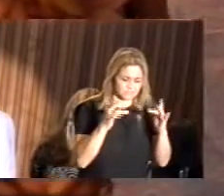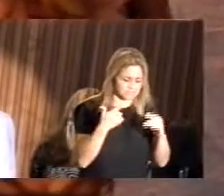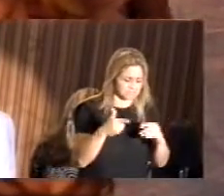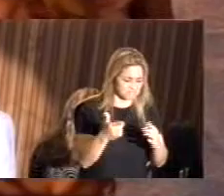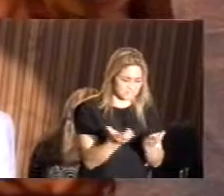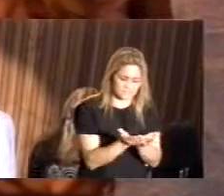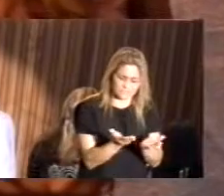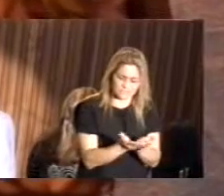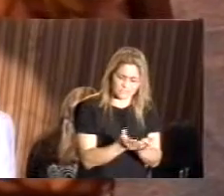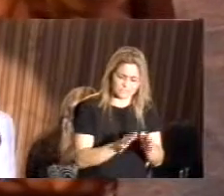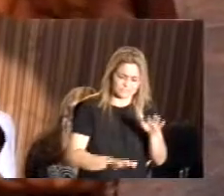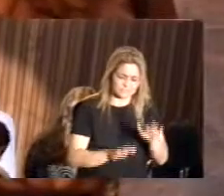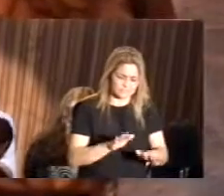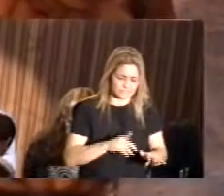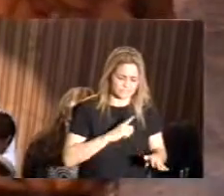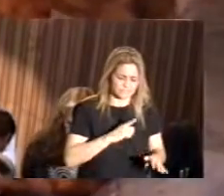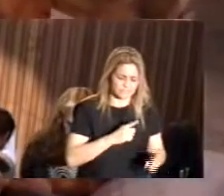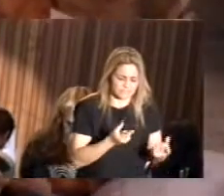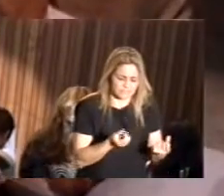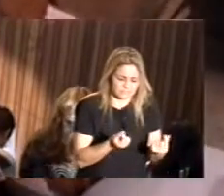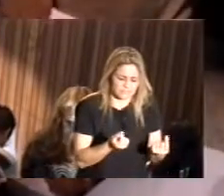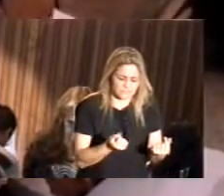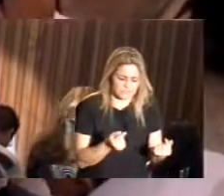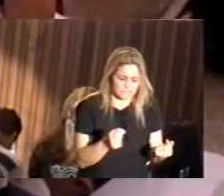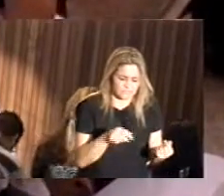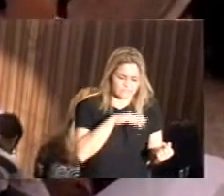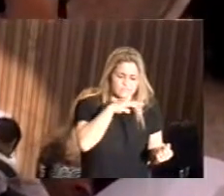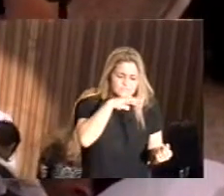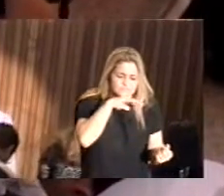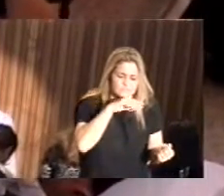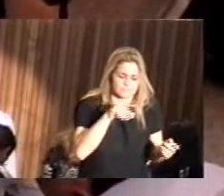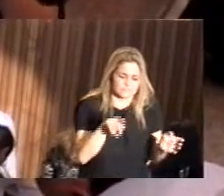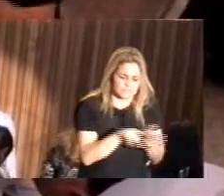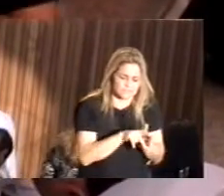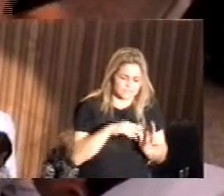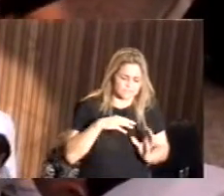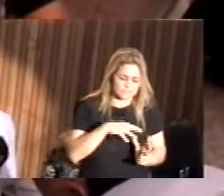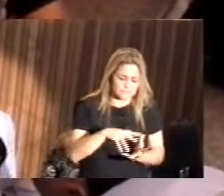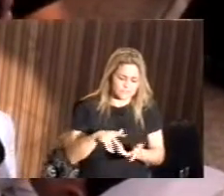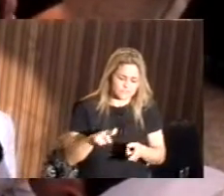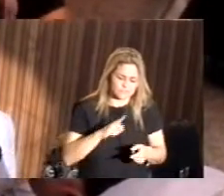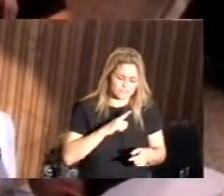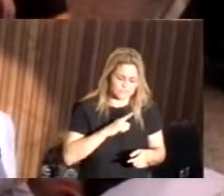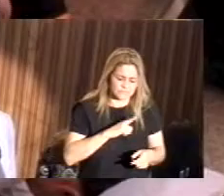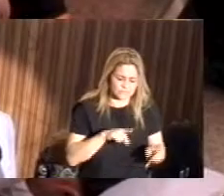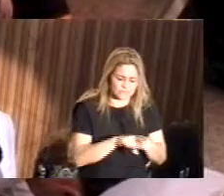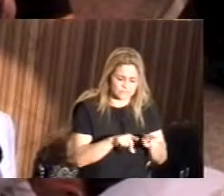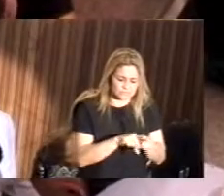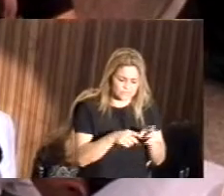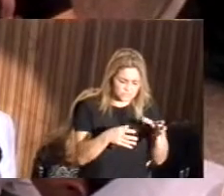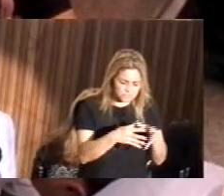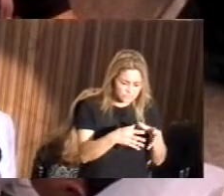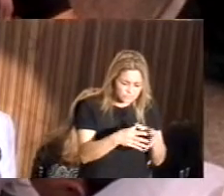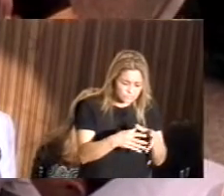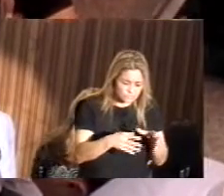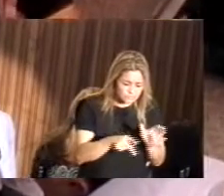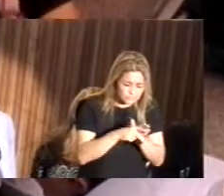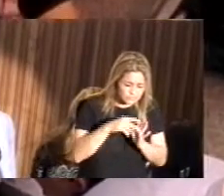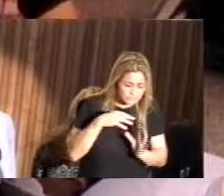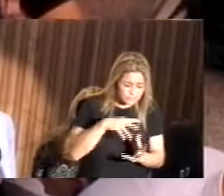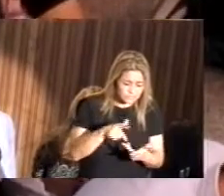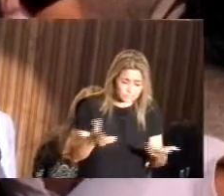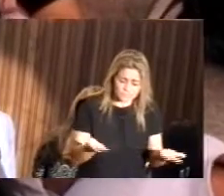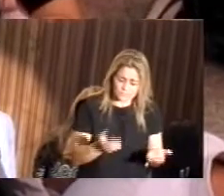alianças financeiras, quer seja, Senhor, de ideologias, de grupos,